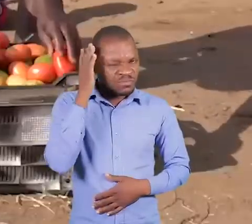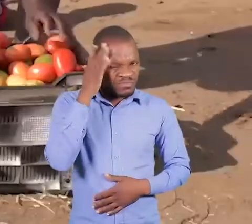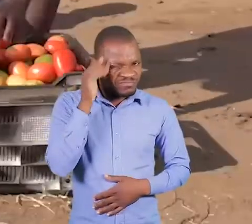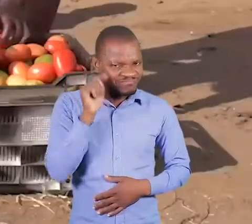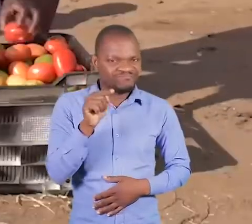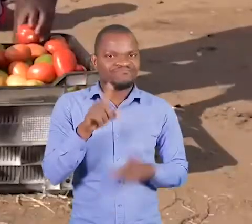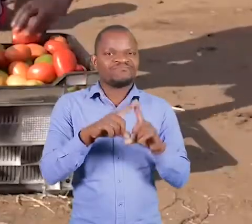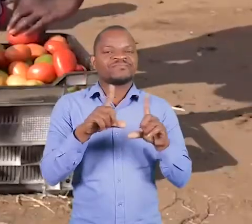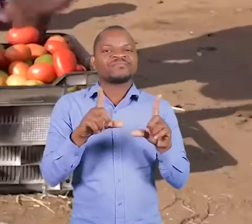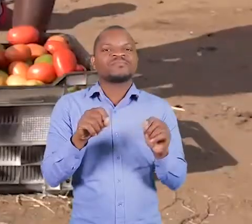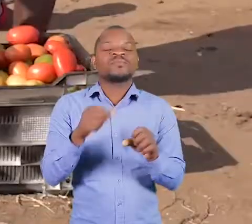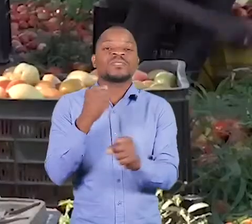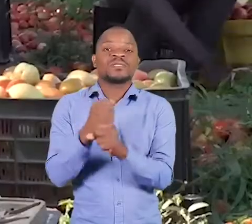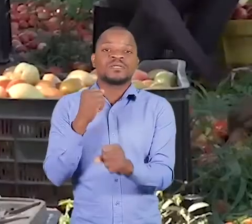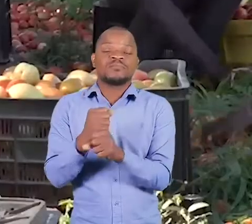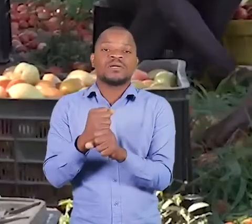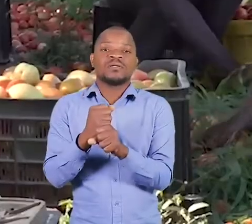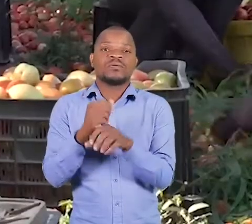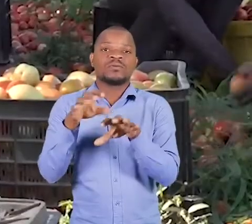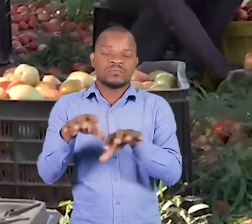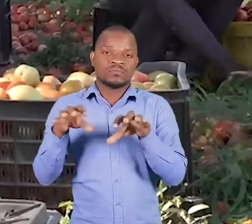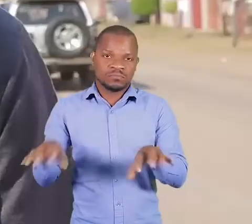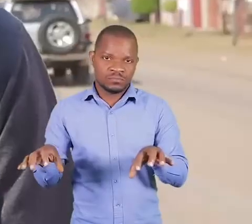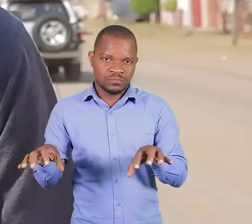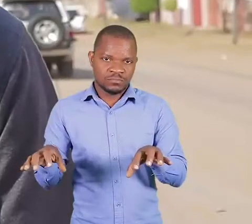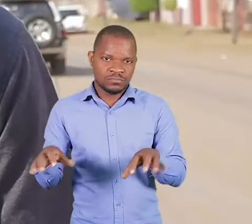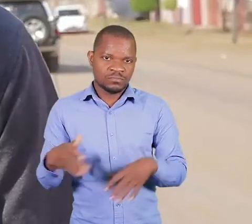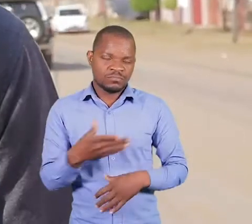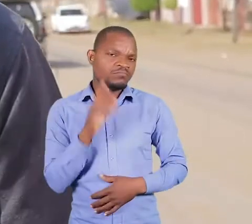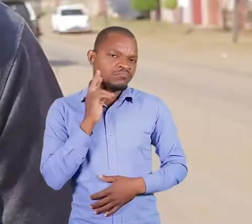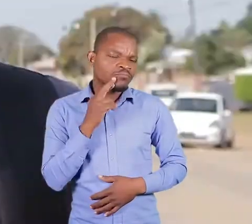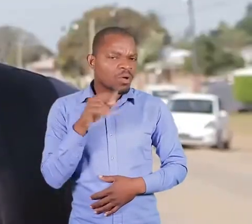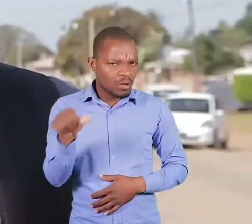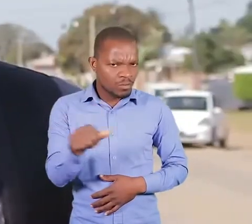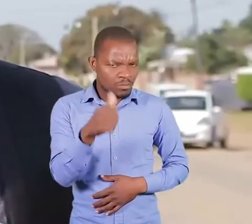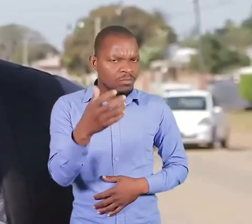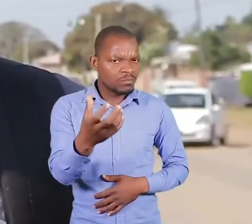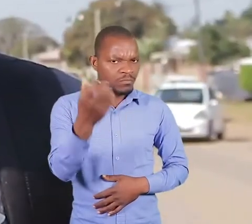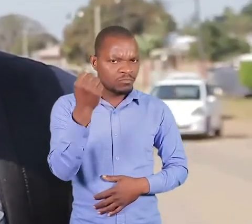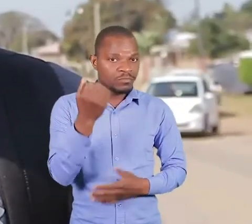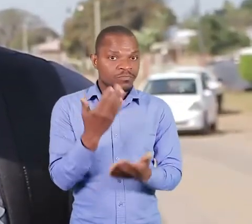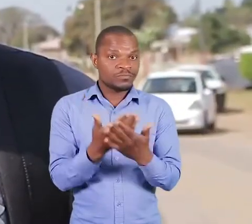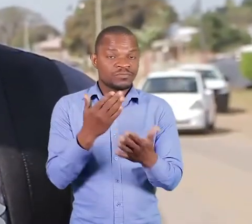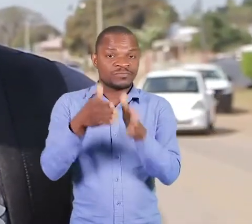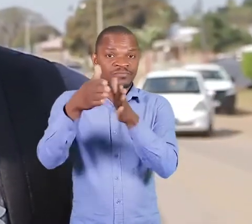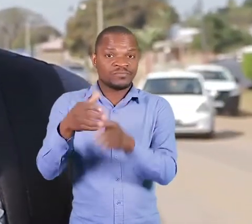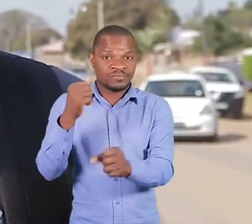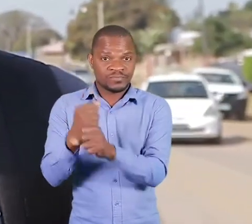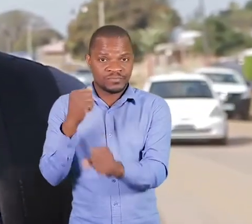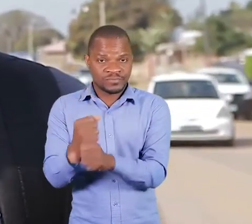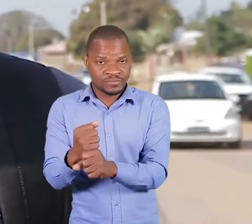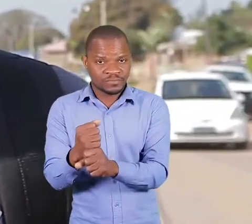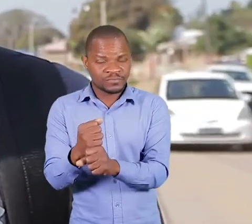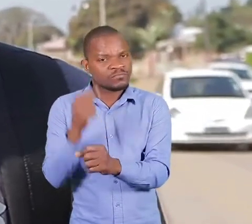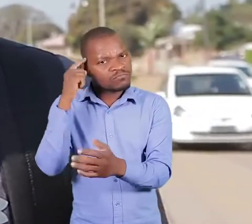mercado. Elas explicam que há até vantagens nisso. É muito bom, é bom. Nós sabemos que alguém quando trabalha é por causa do